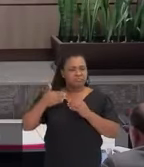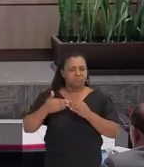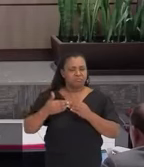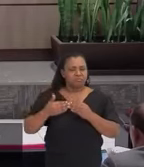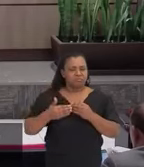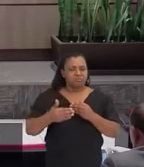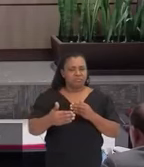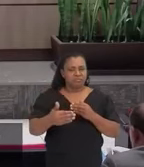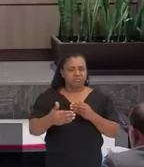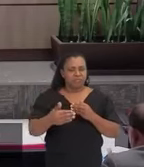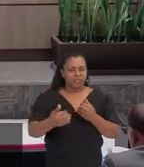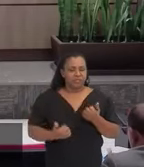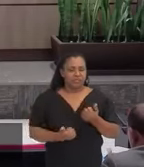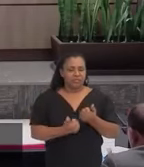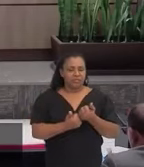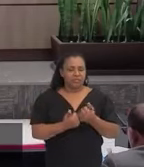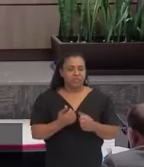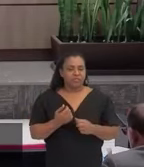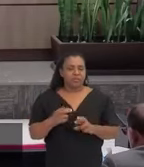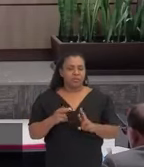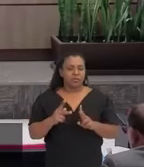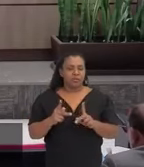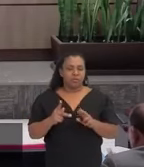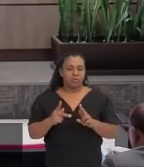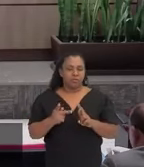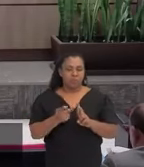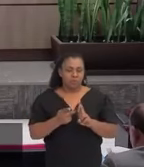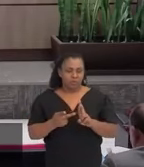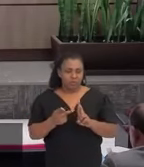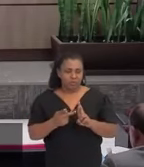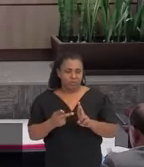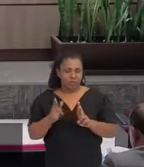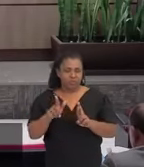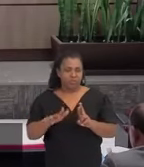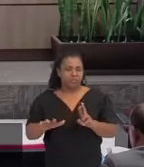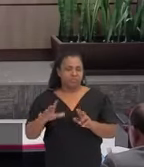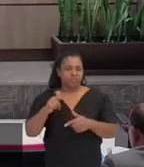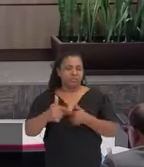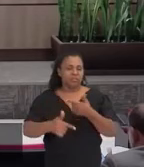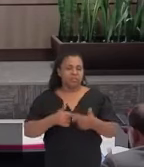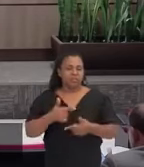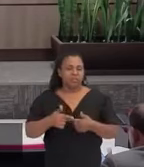pouco, da Vice-Procuradora-Geral do Trabalho, doutora Maria Aparecida.